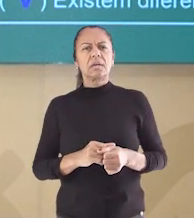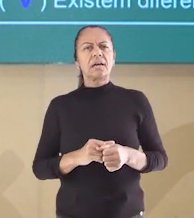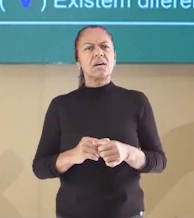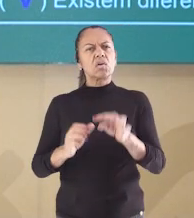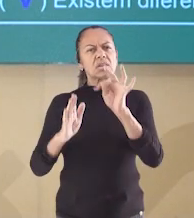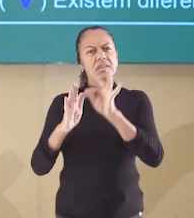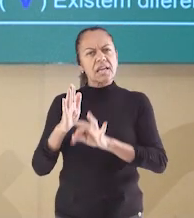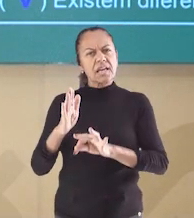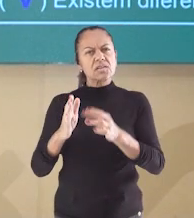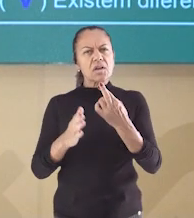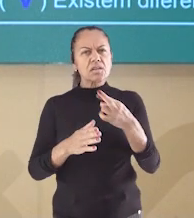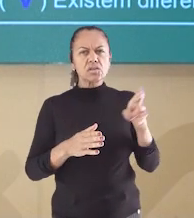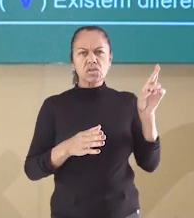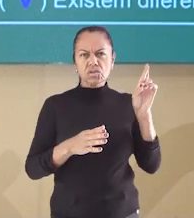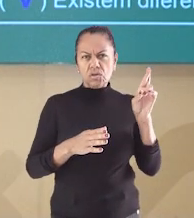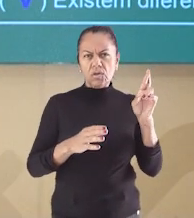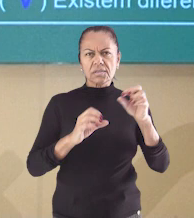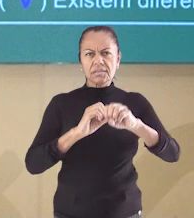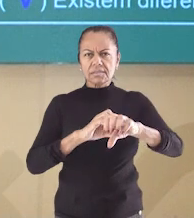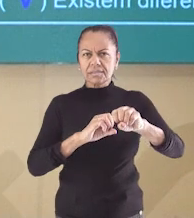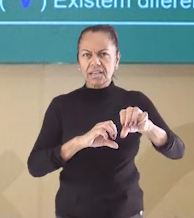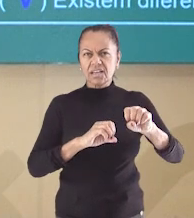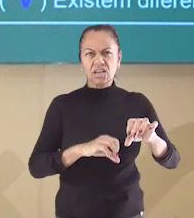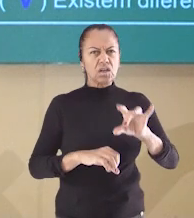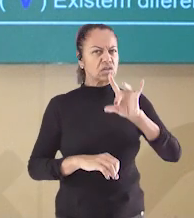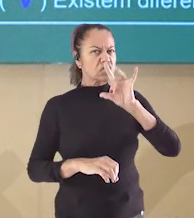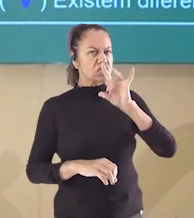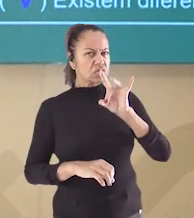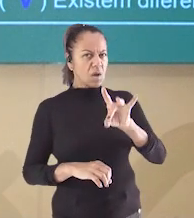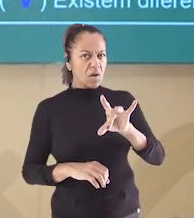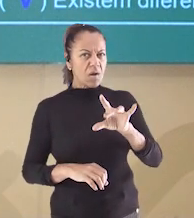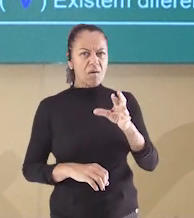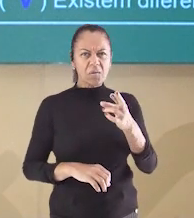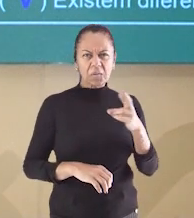ensinamentos dos textos sagrados são seguidos apenas durante os cultos